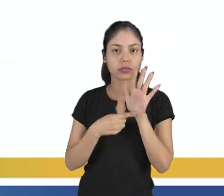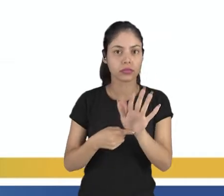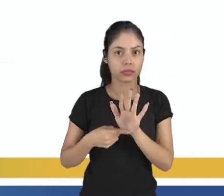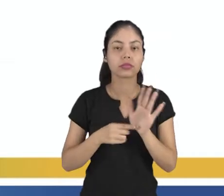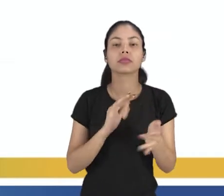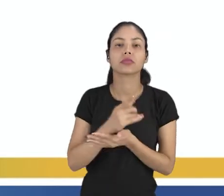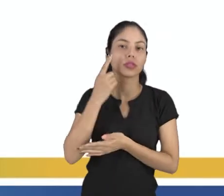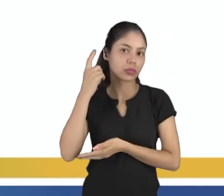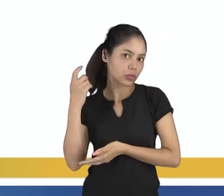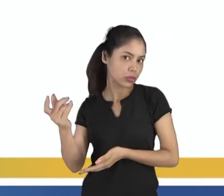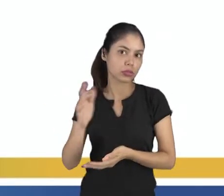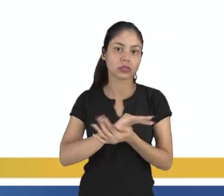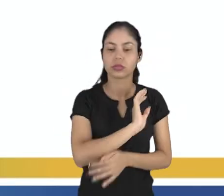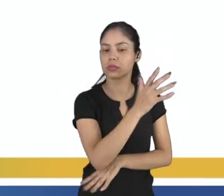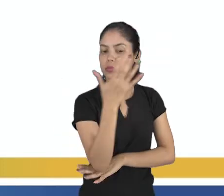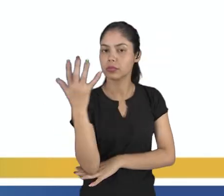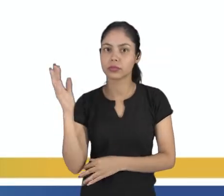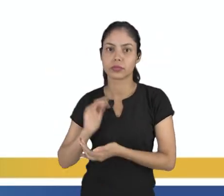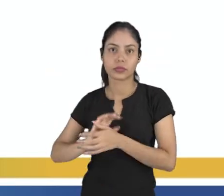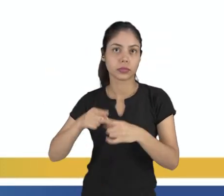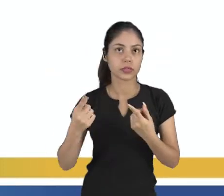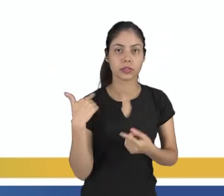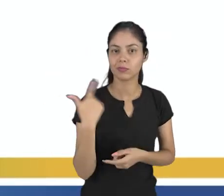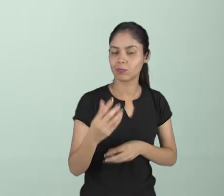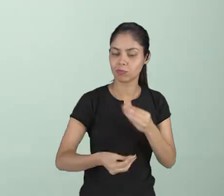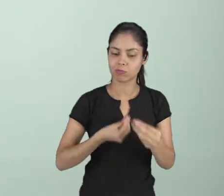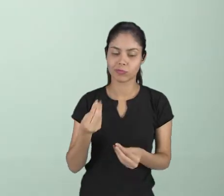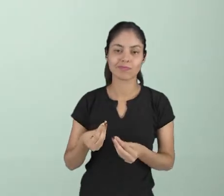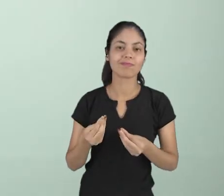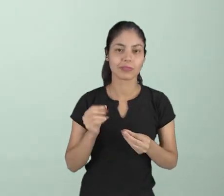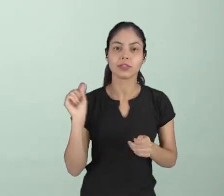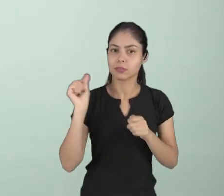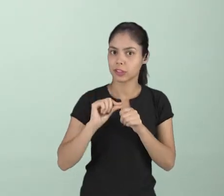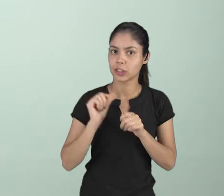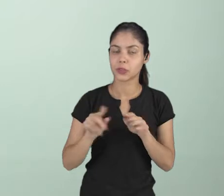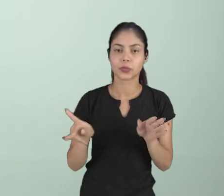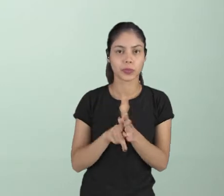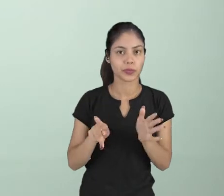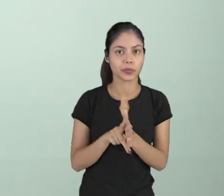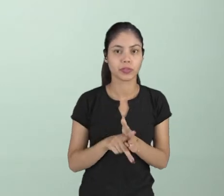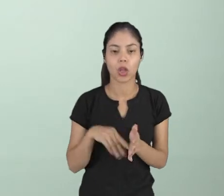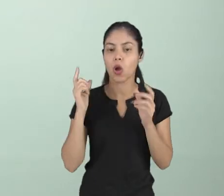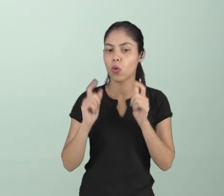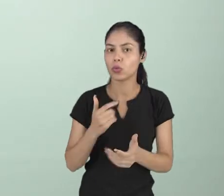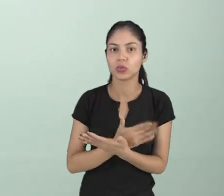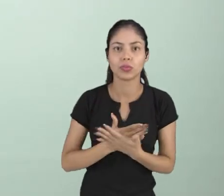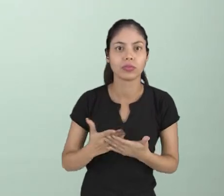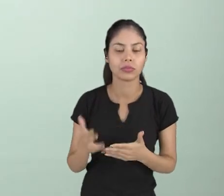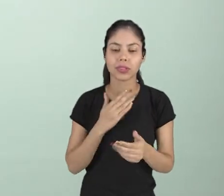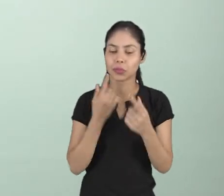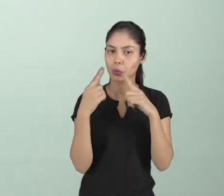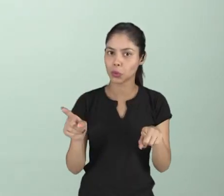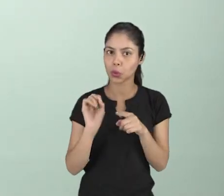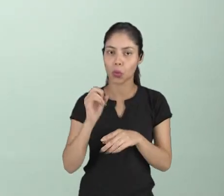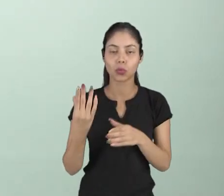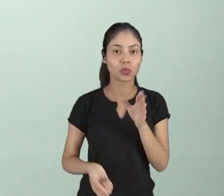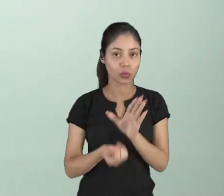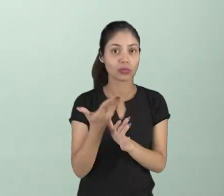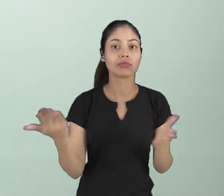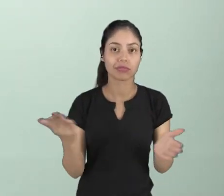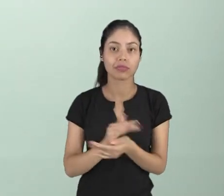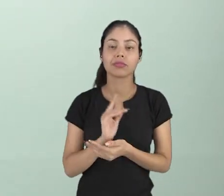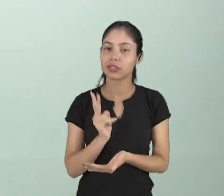né, dos sons da natureza, mas a gente não tem como datar especificamente onde começa a música ou como a música surge. Fato